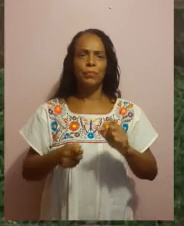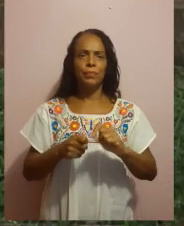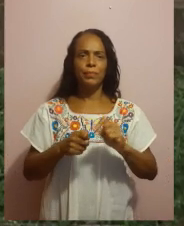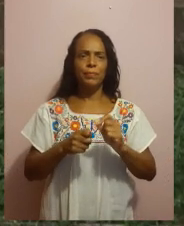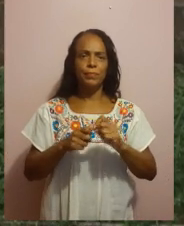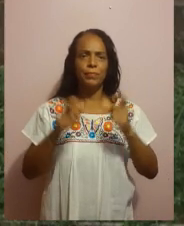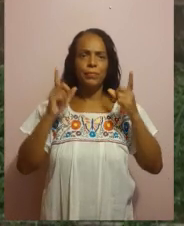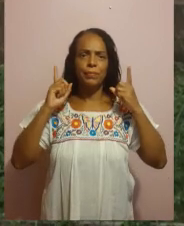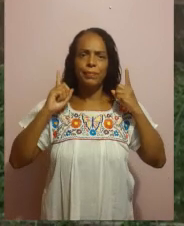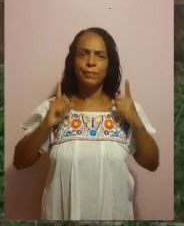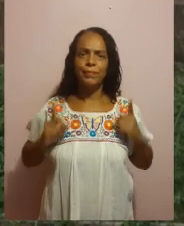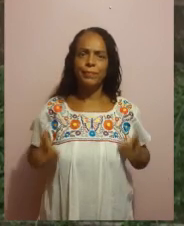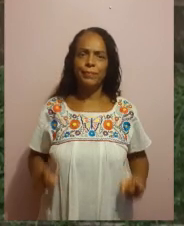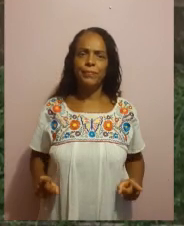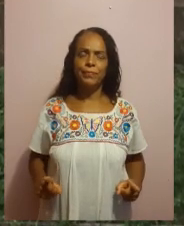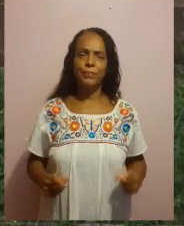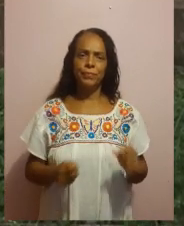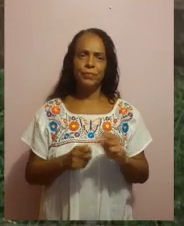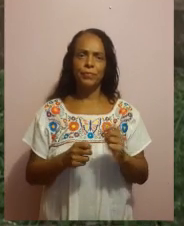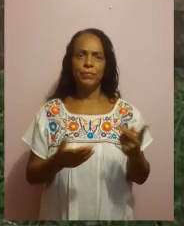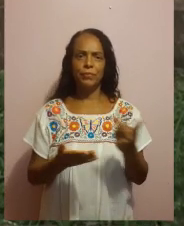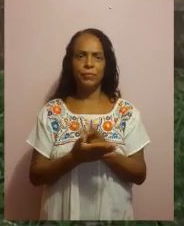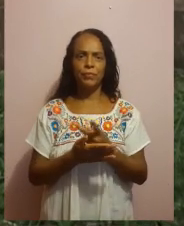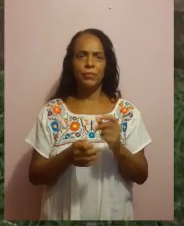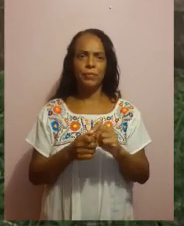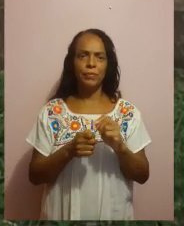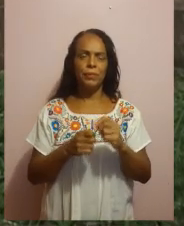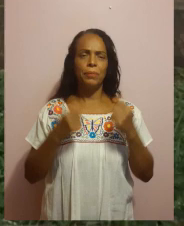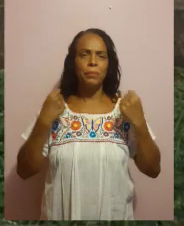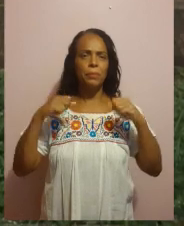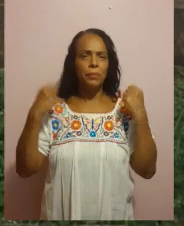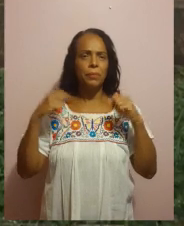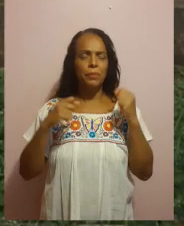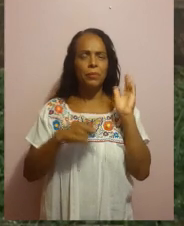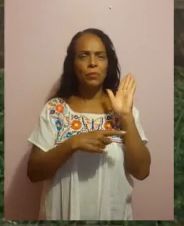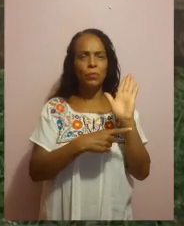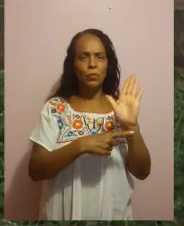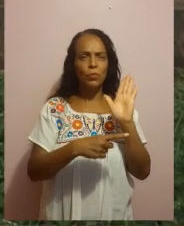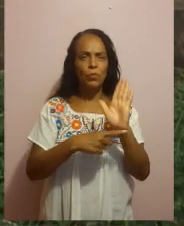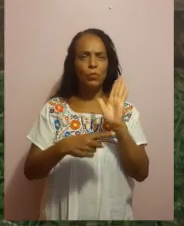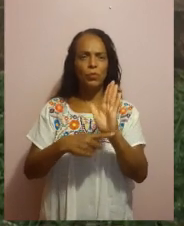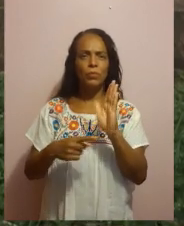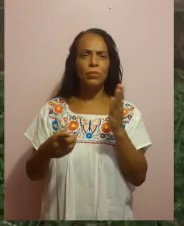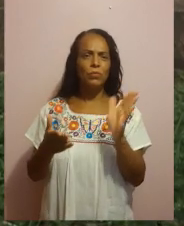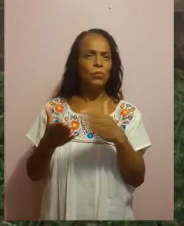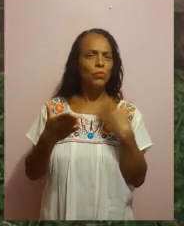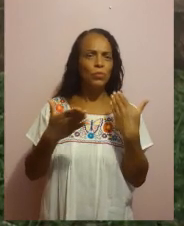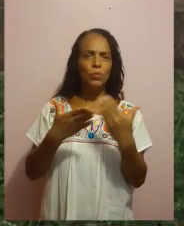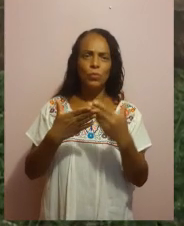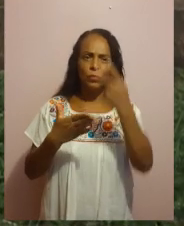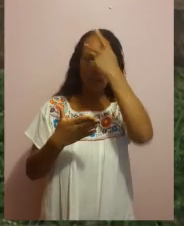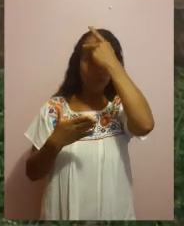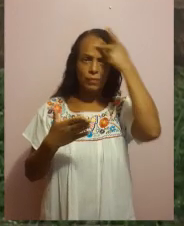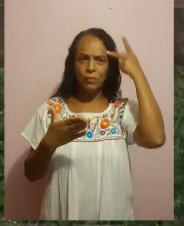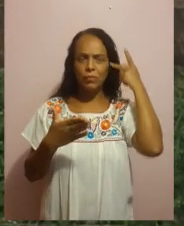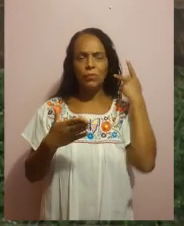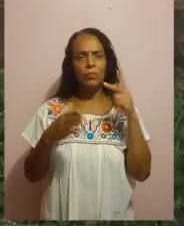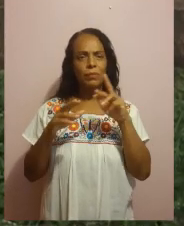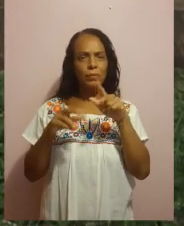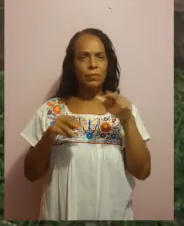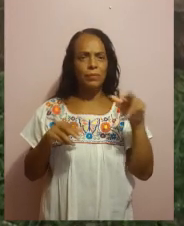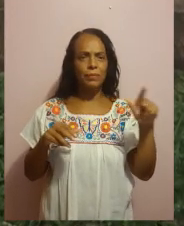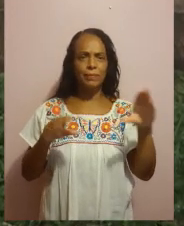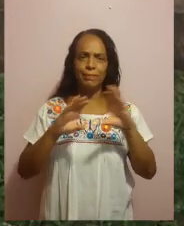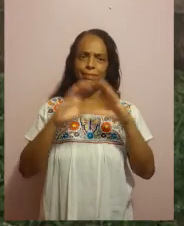ser ajudada para tudo pela mão dos irmãos que se disponham a